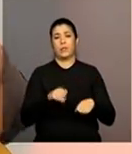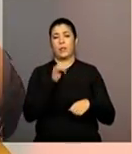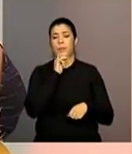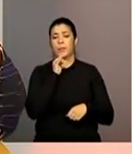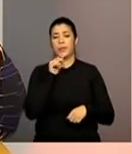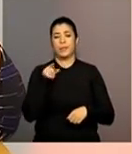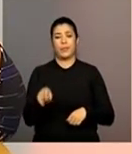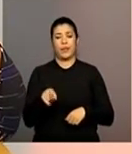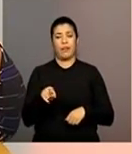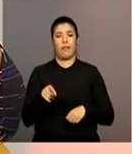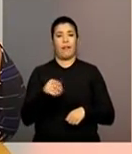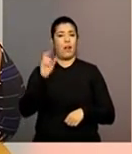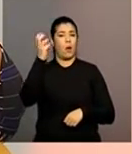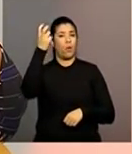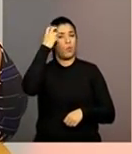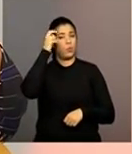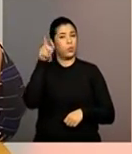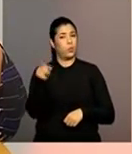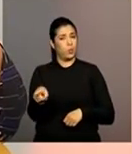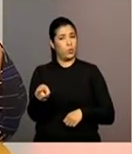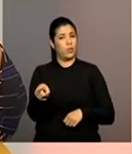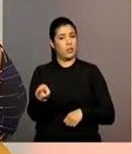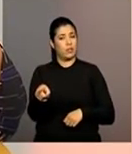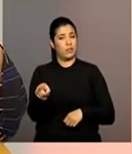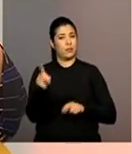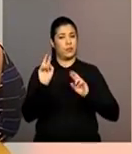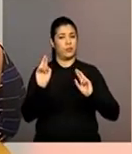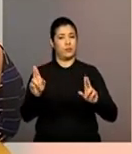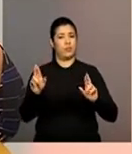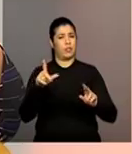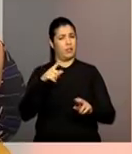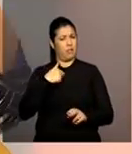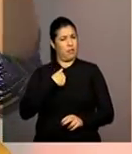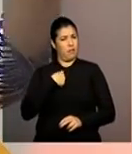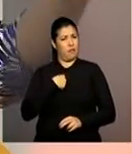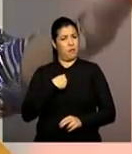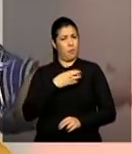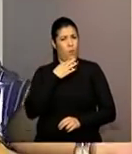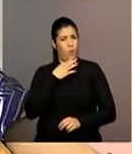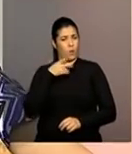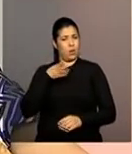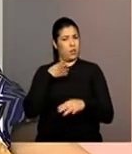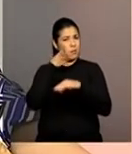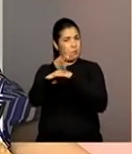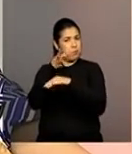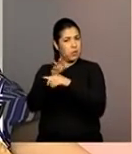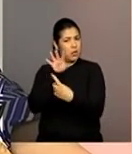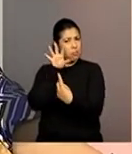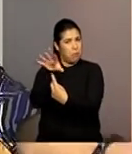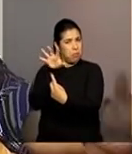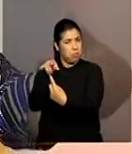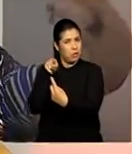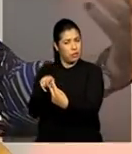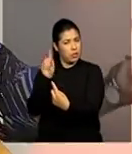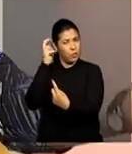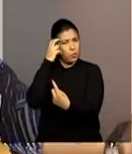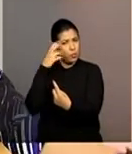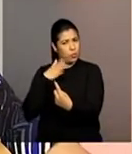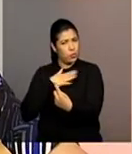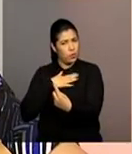cultura pode nos trazer Impacto eu tenho autoridade de interferir naquela cultura são